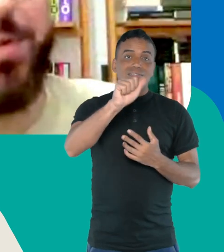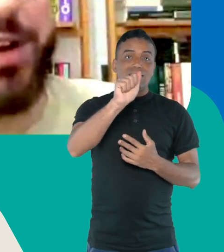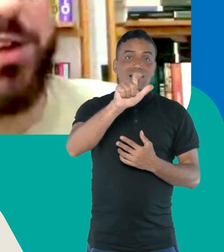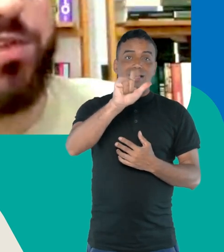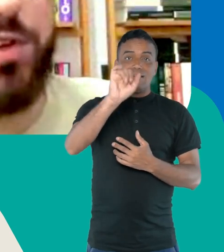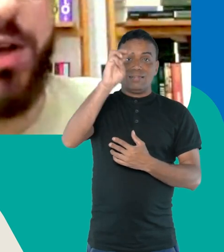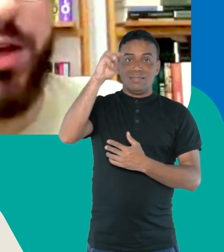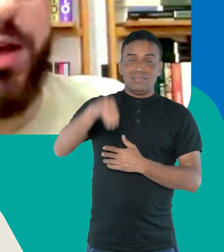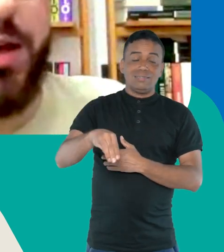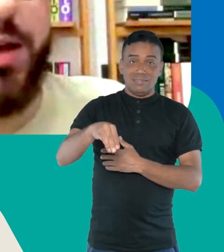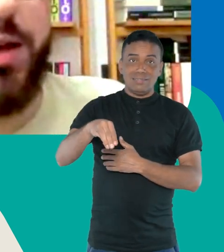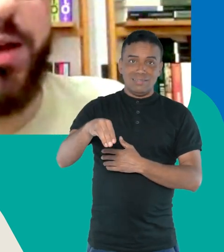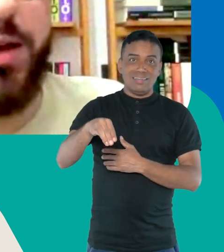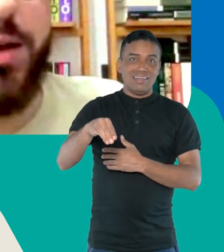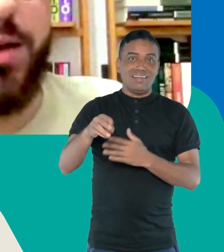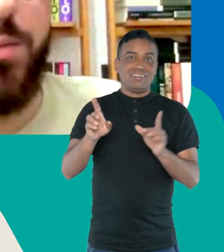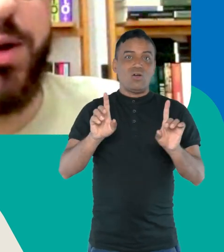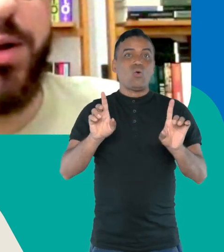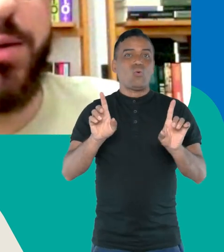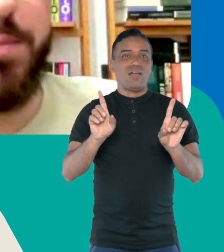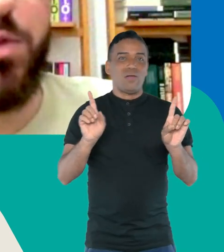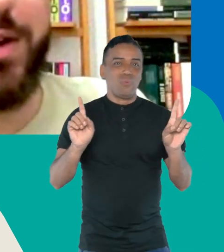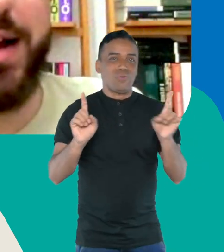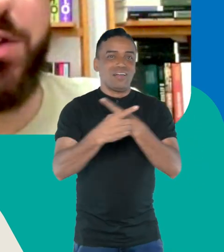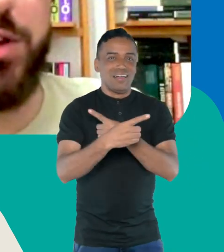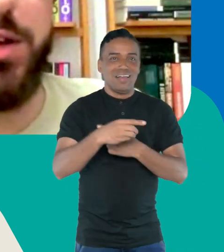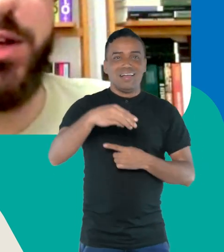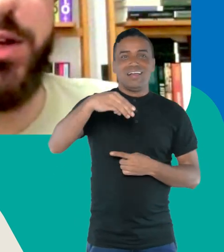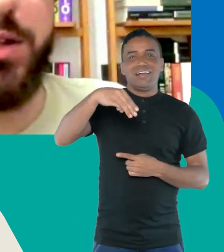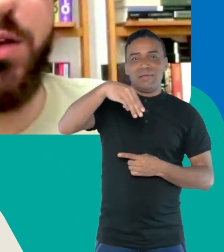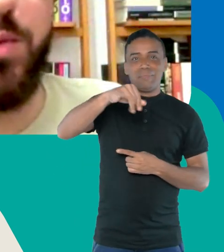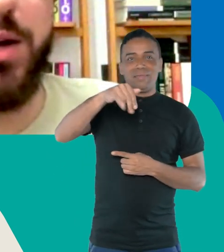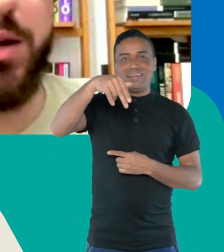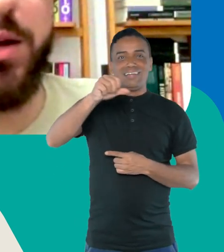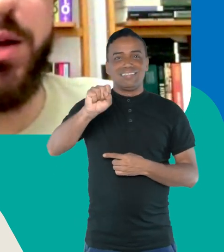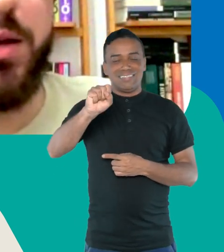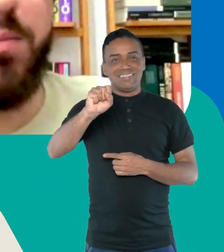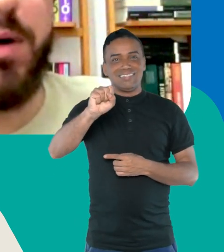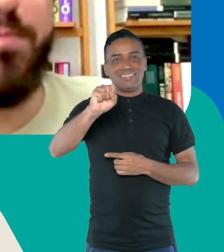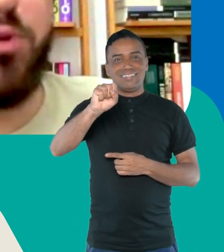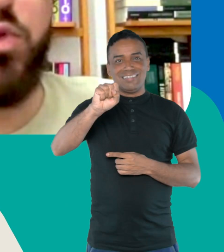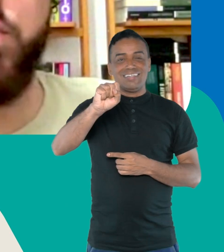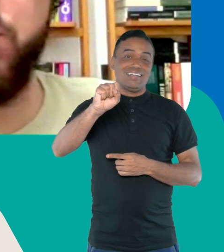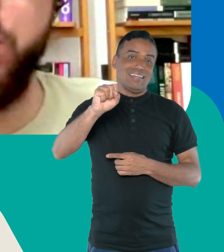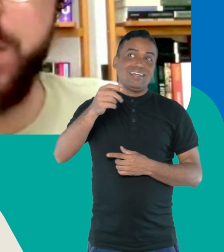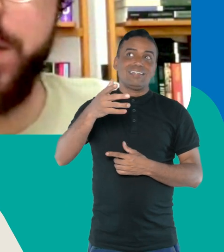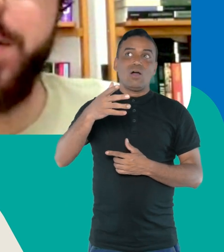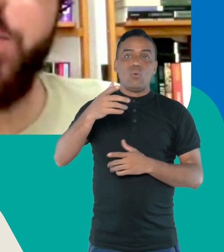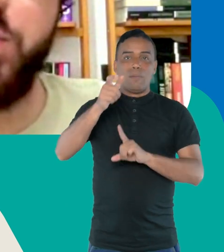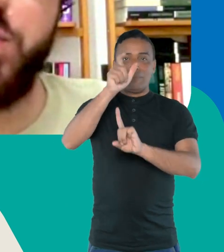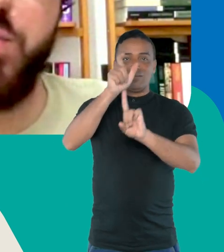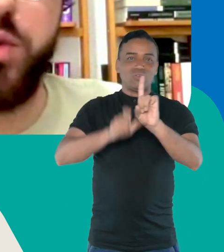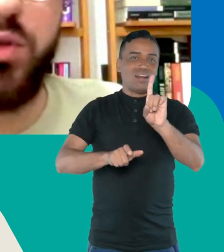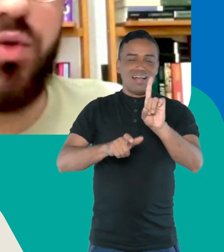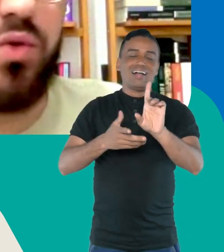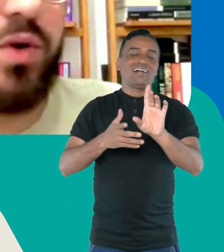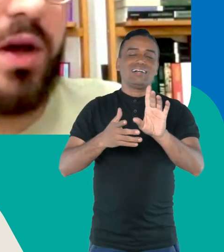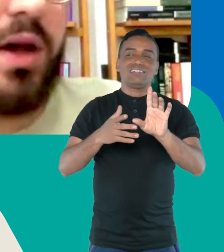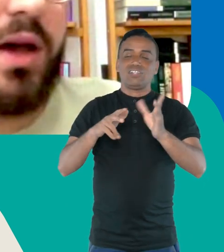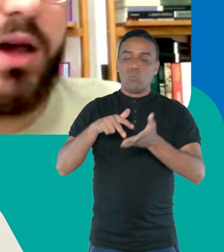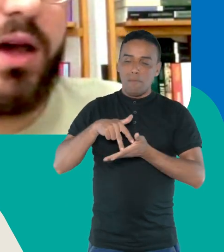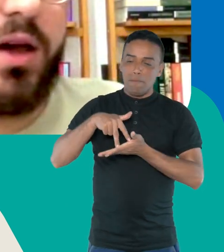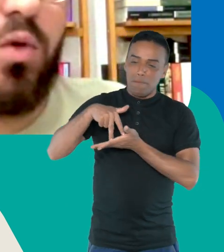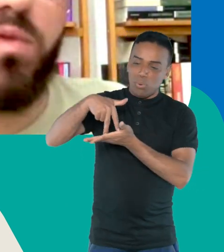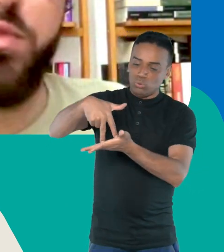de trás para frente. É uma personagem que tem uma postura nesse mundo